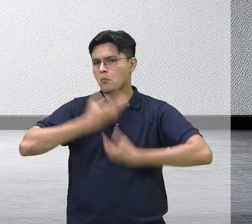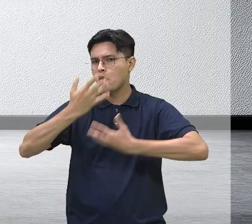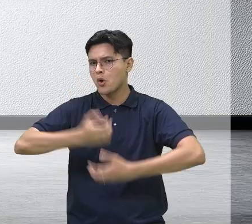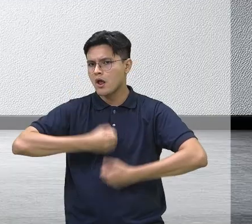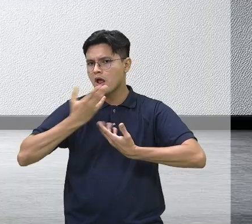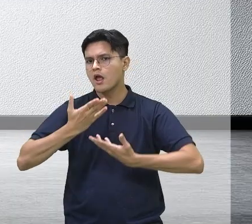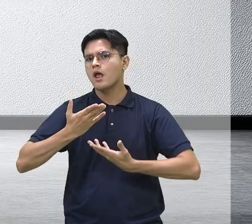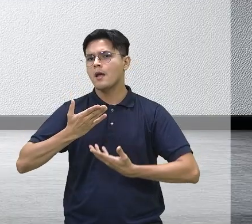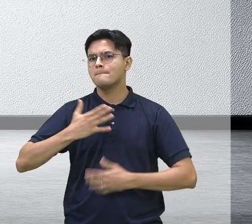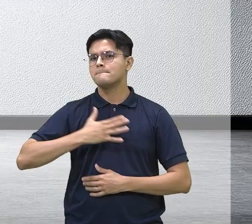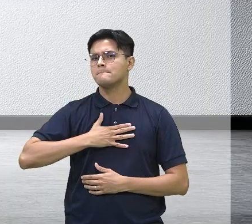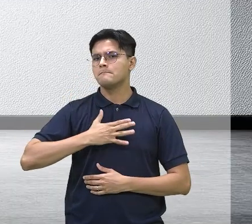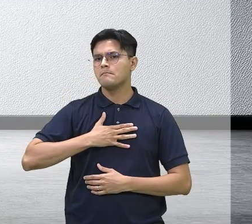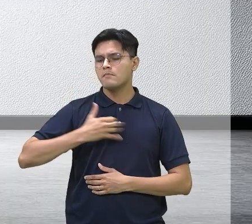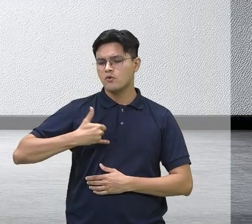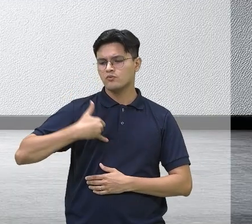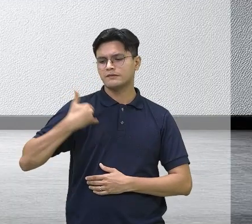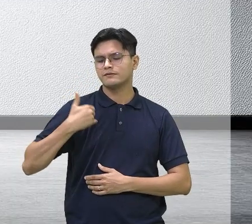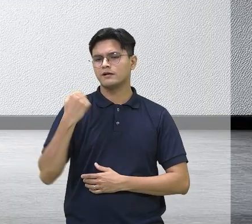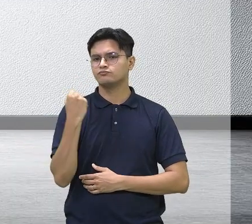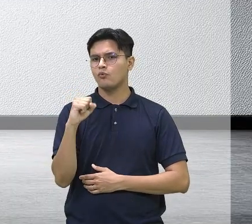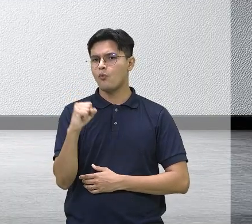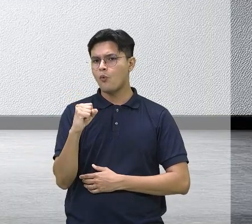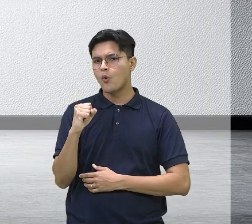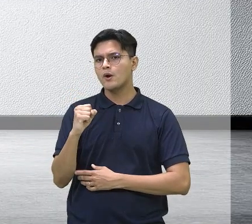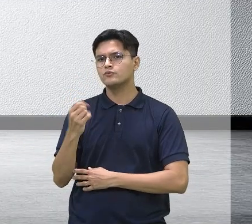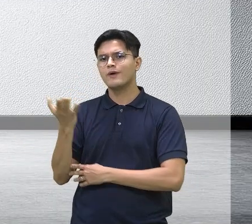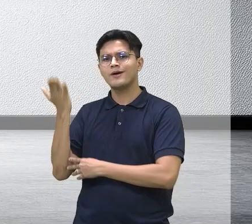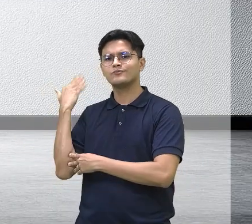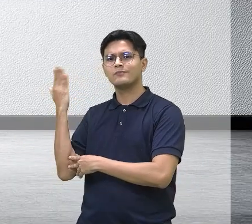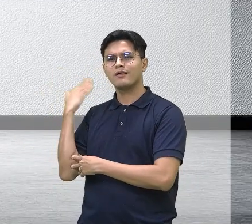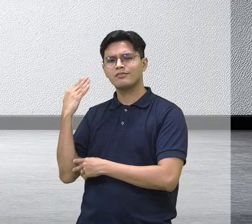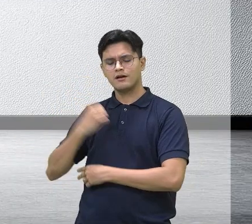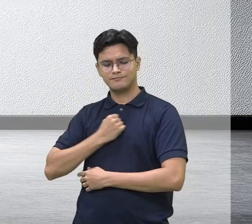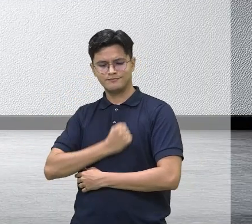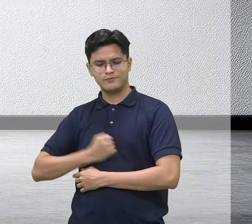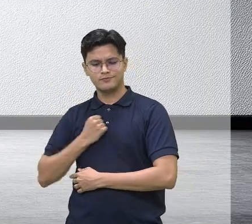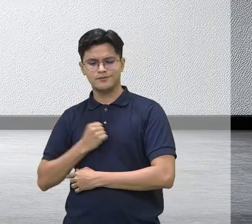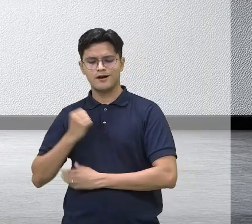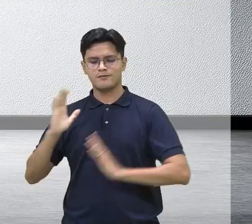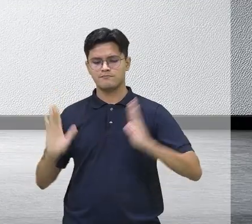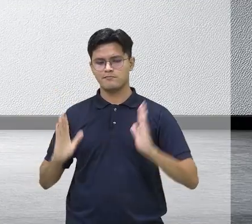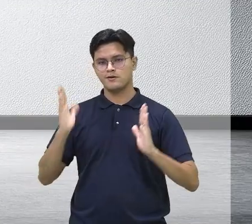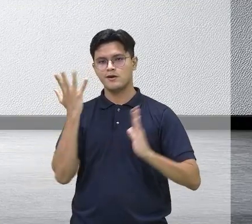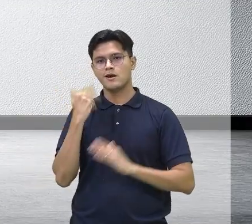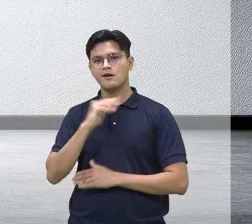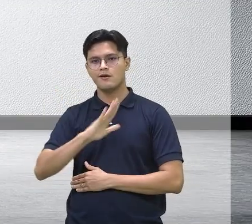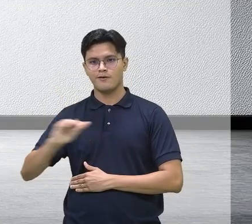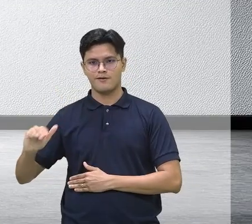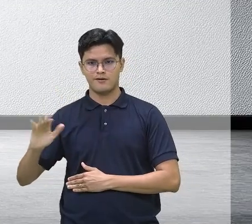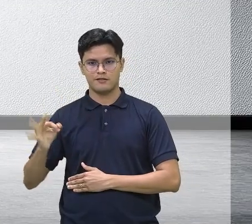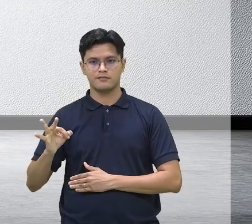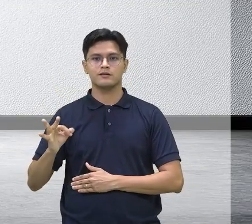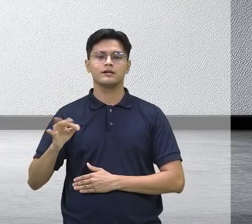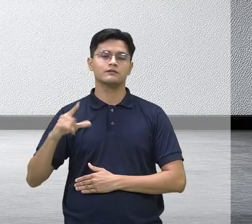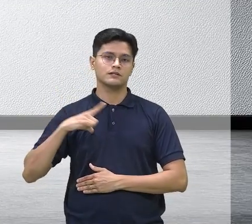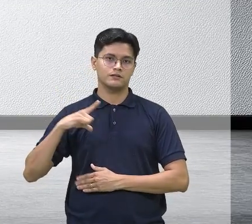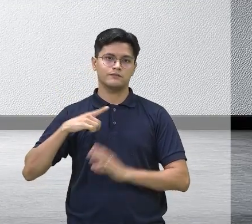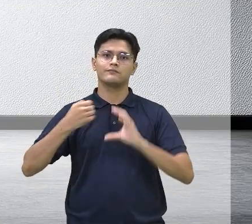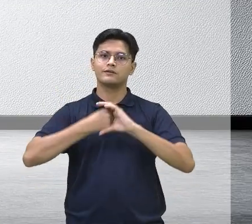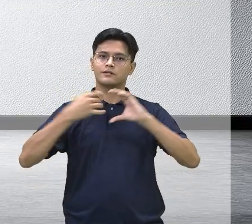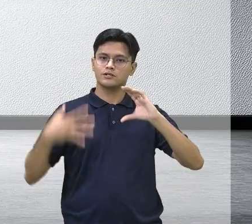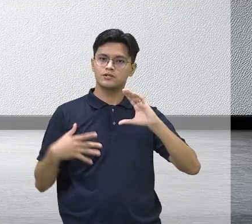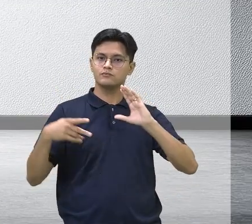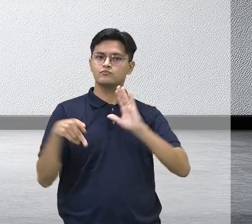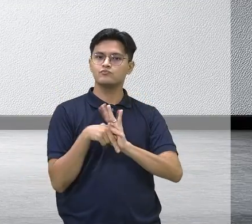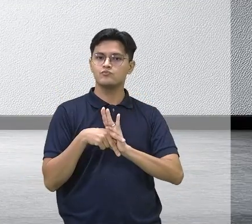da infância, de como ele vivia, então é bem legal, né? Tanto que é uma pegada do romantismo, o saudosismo, né?